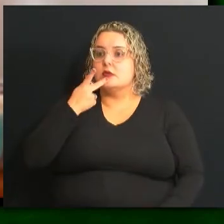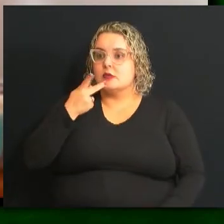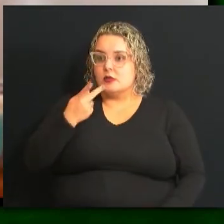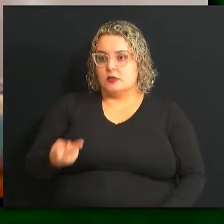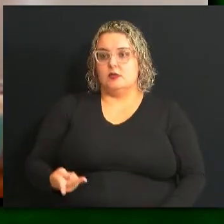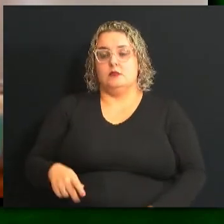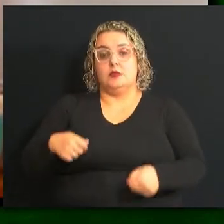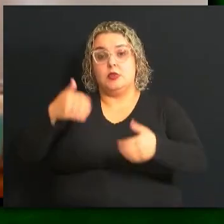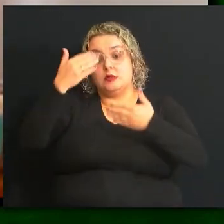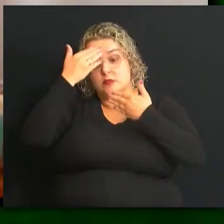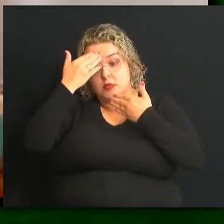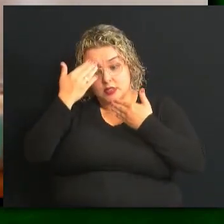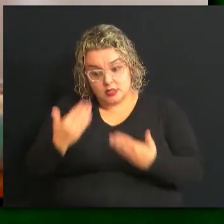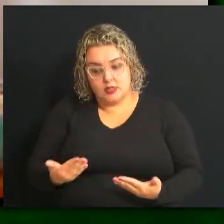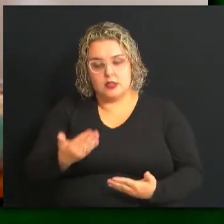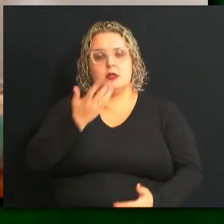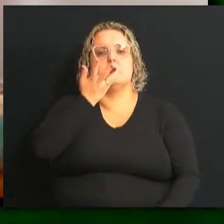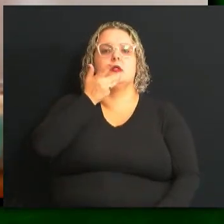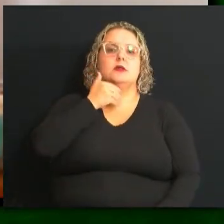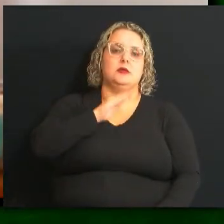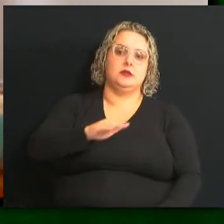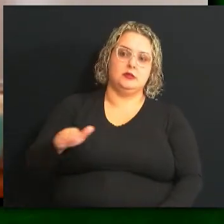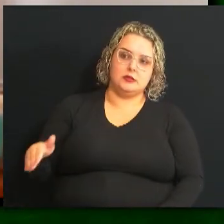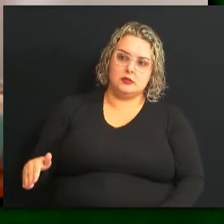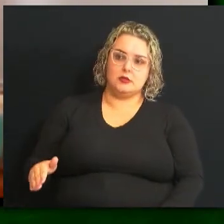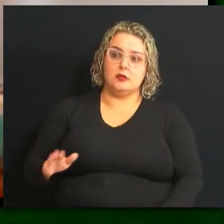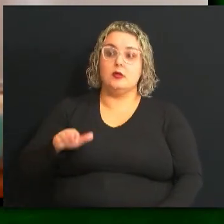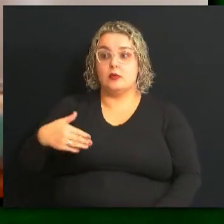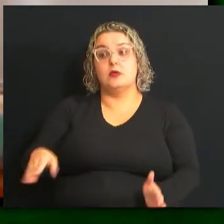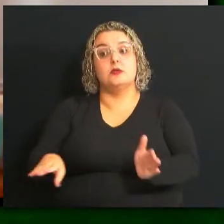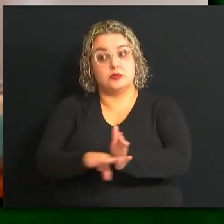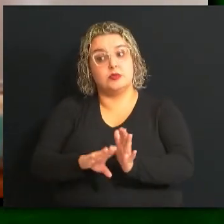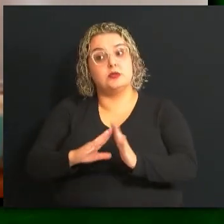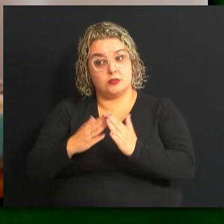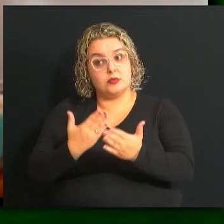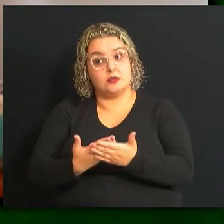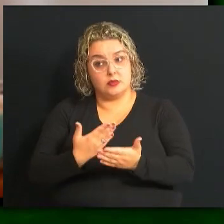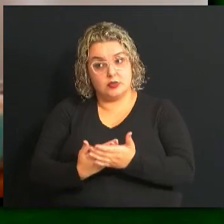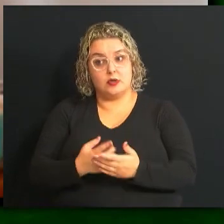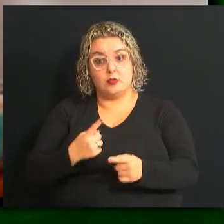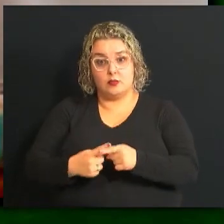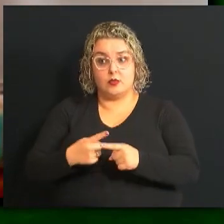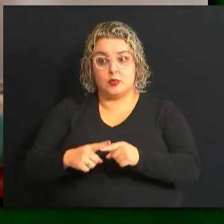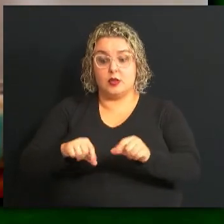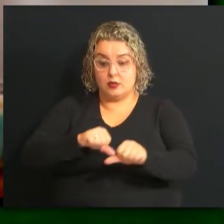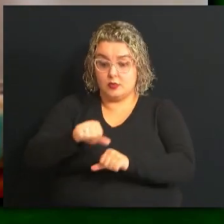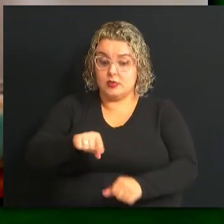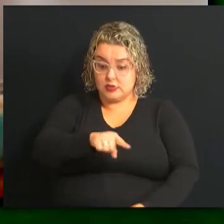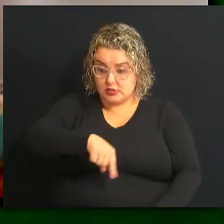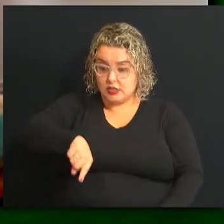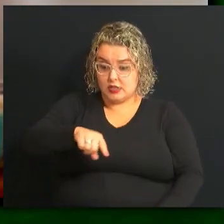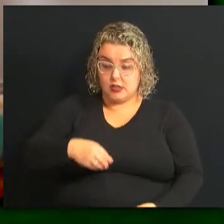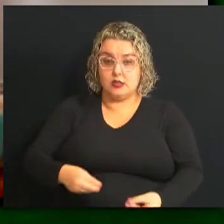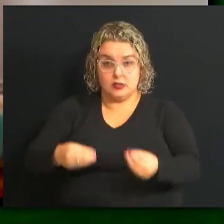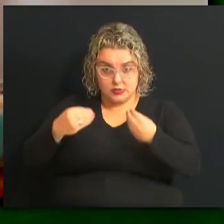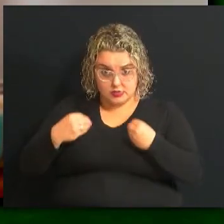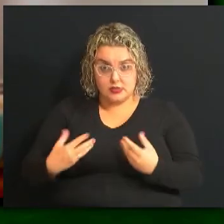agradecer essas crianças quando elas chegam à escola, porque a mudança que elas trazem é uma